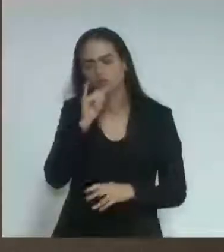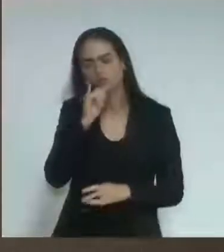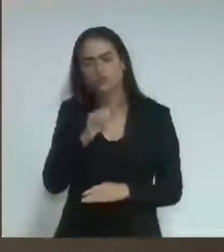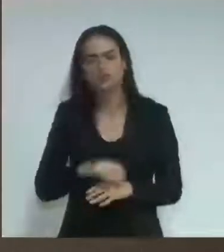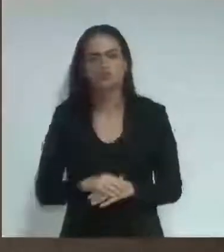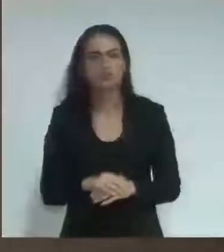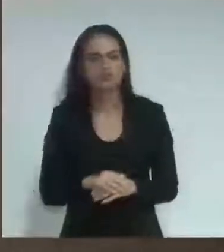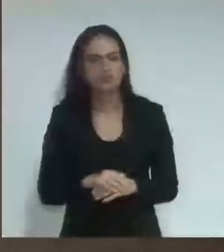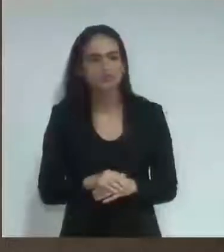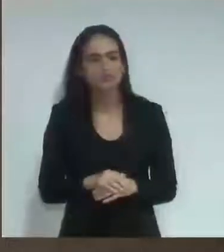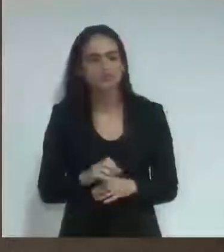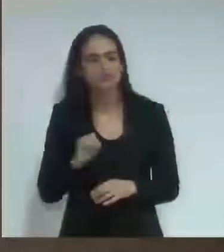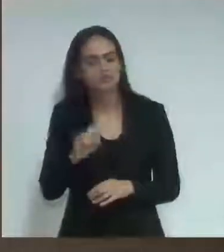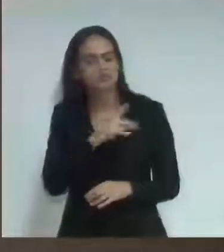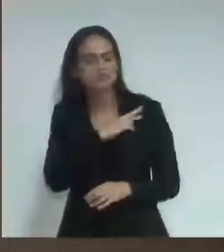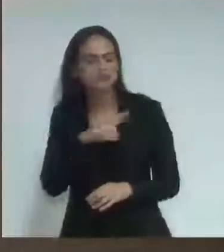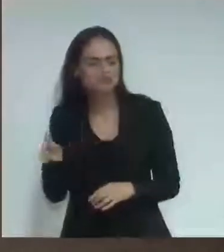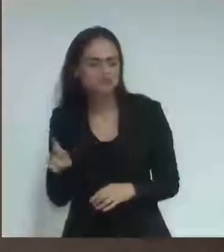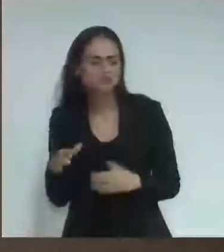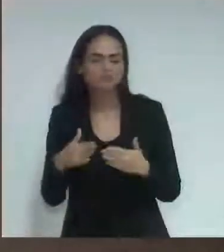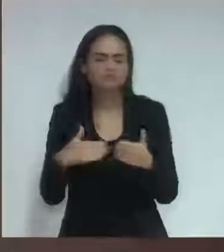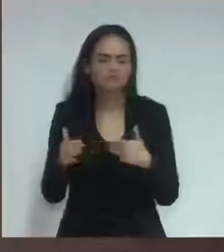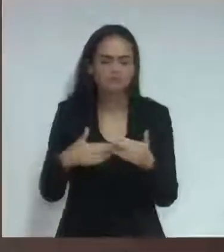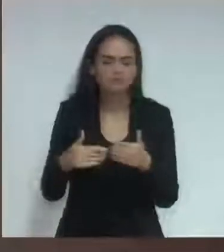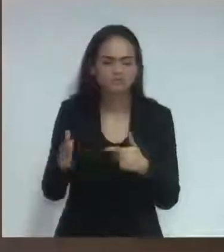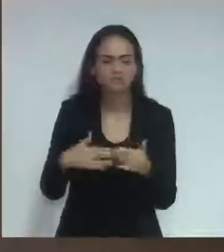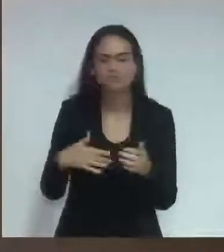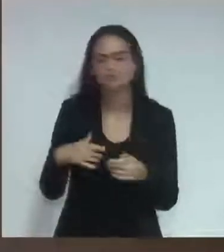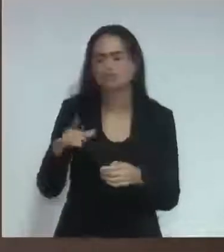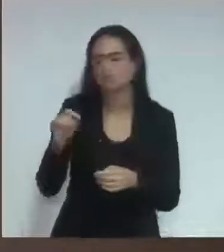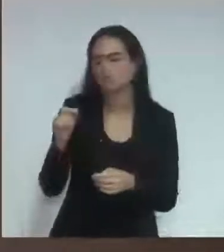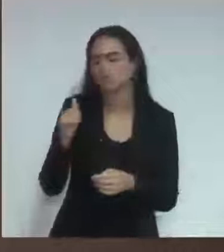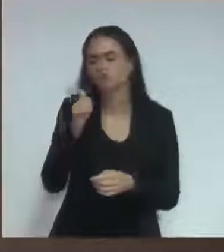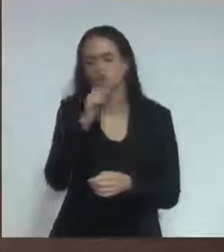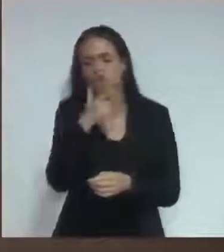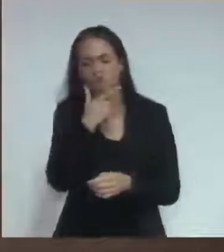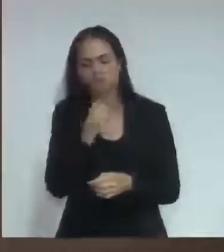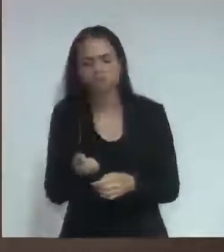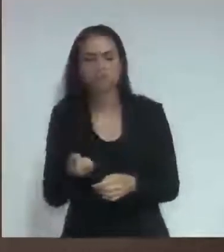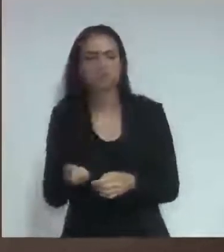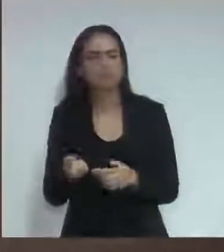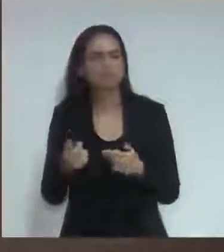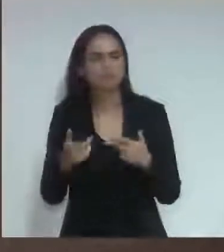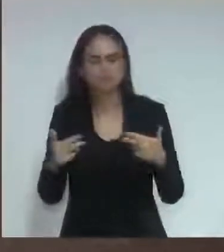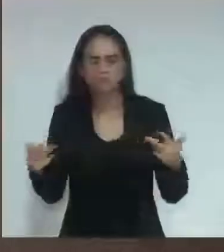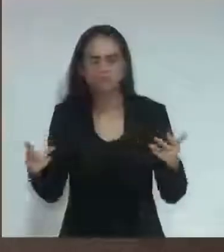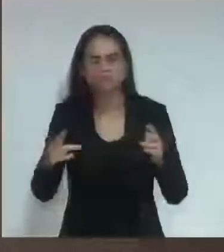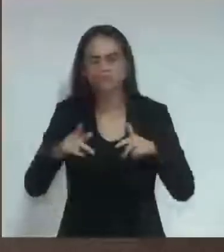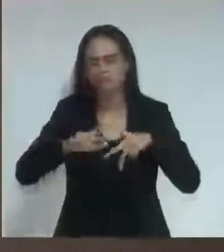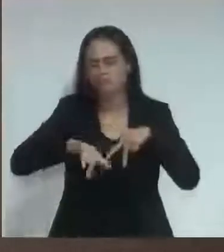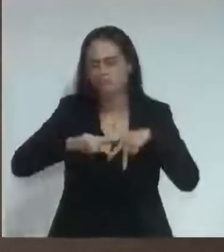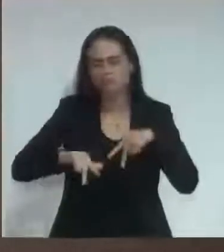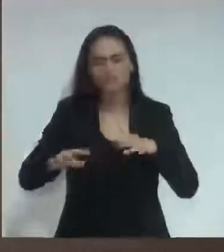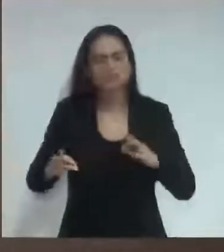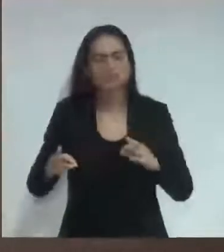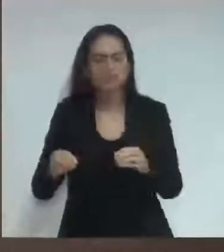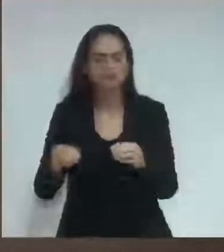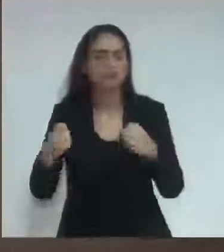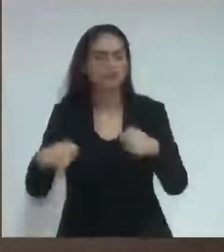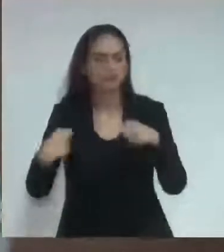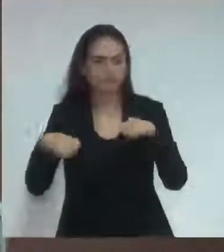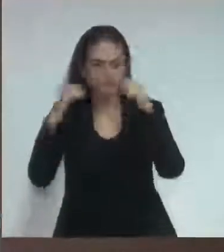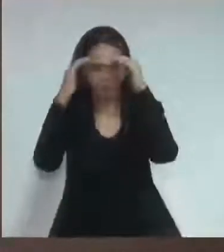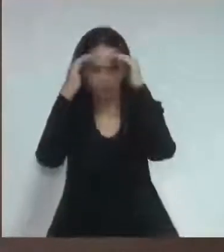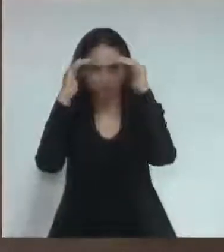posição religiosa de cada um. Isso acho que está acima de tudo. No resto pode se divergir, mas não pode nunca colocar esses valores